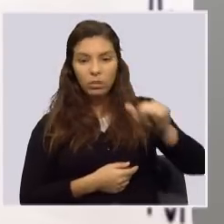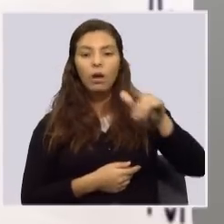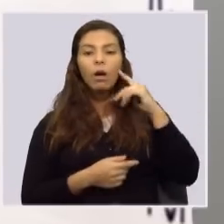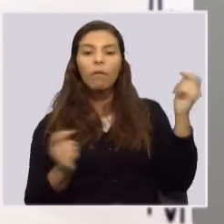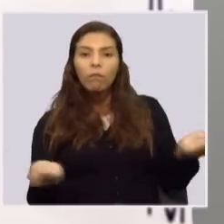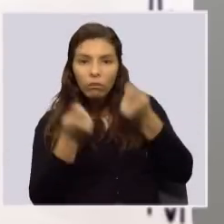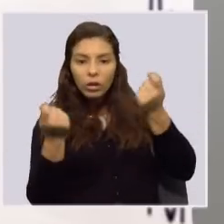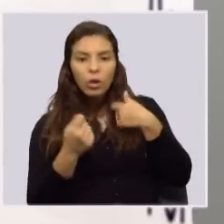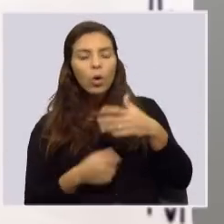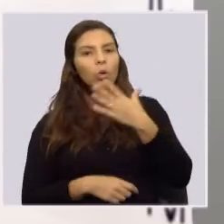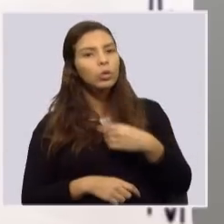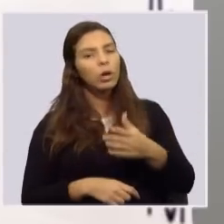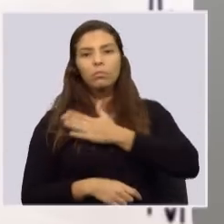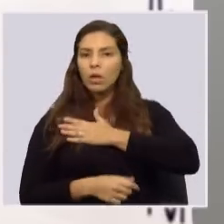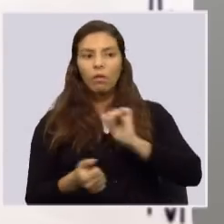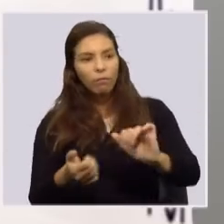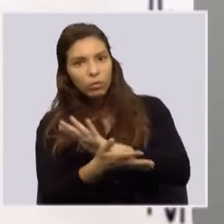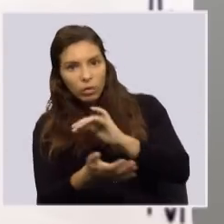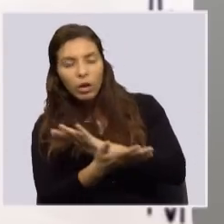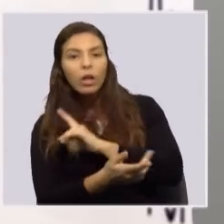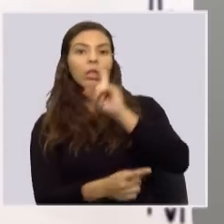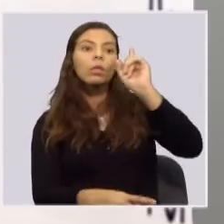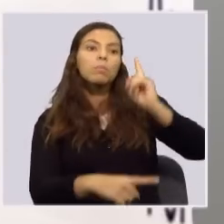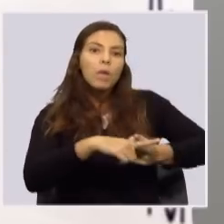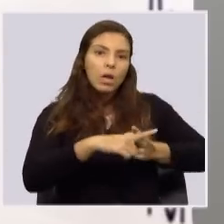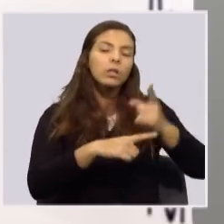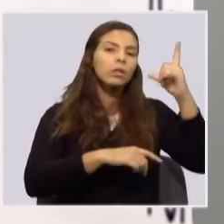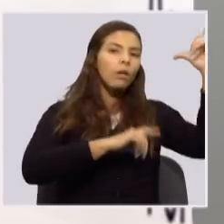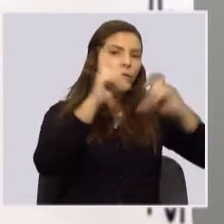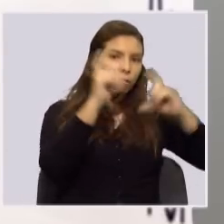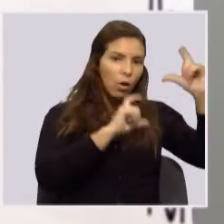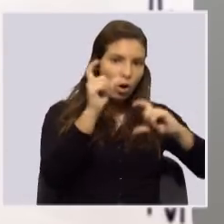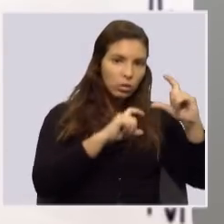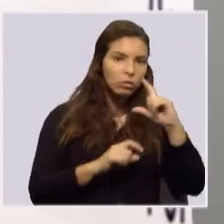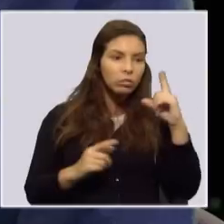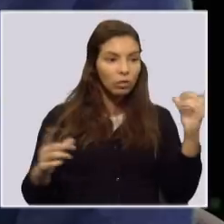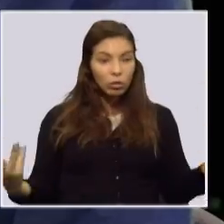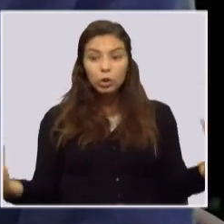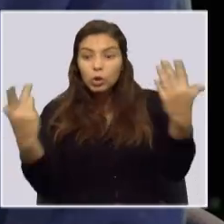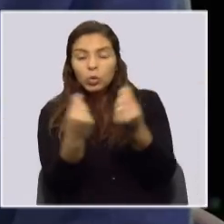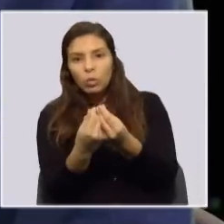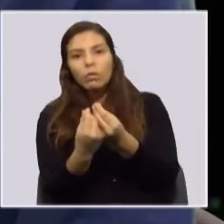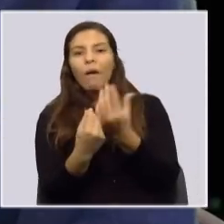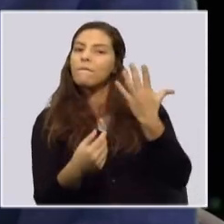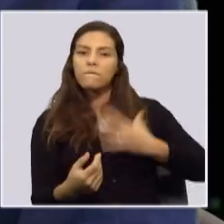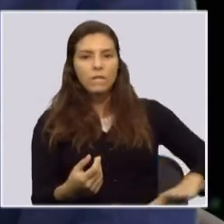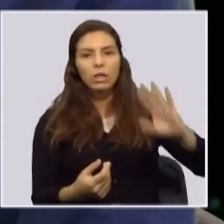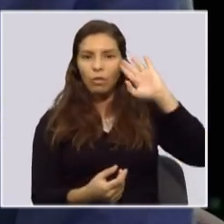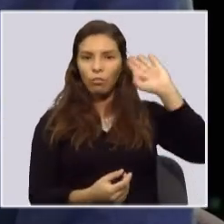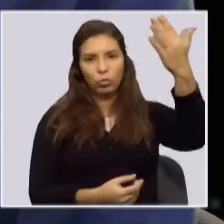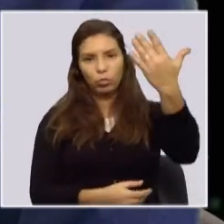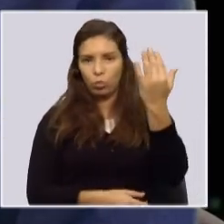aí que eu percebi que era o jornalismo e a foto junta, ou seja, o fotojornalismo, que é aquilo que eu queria